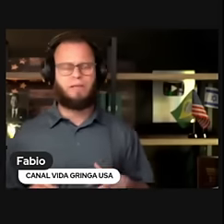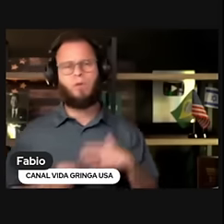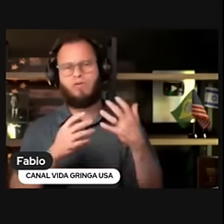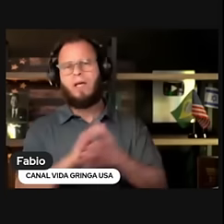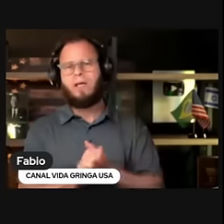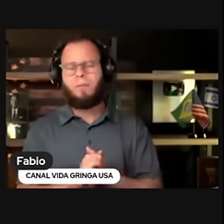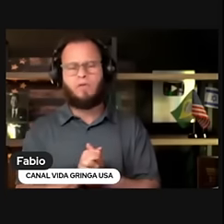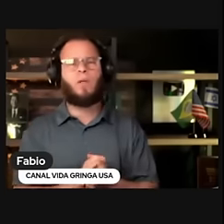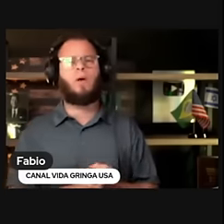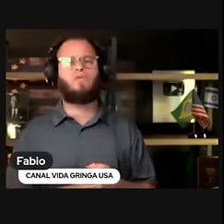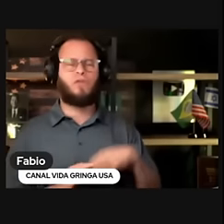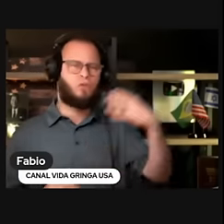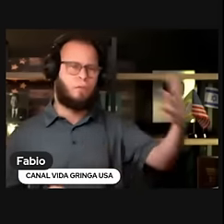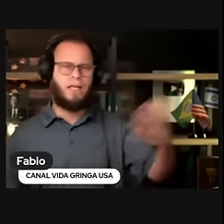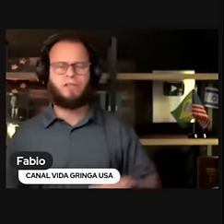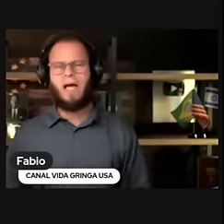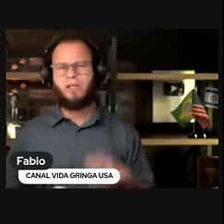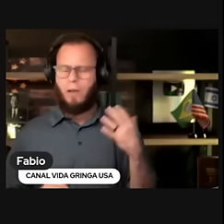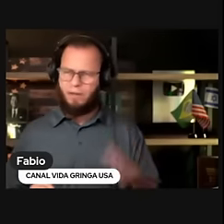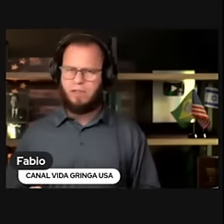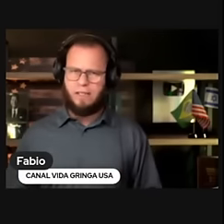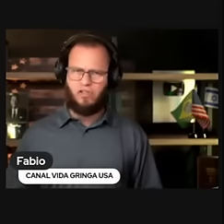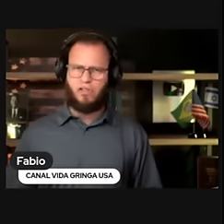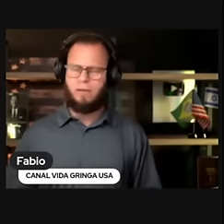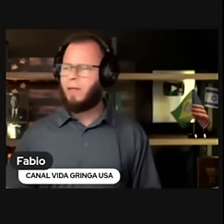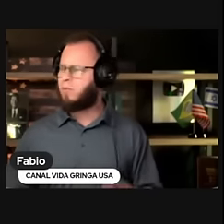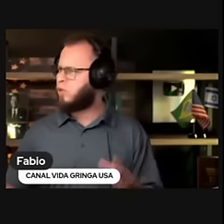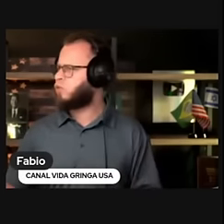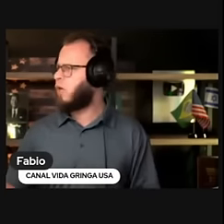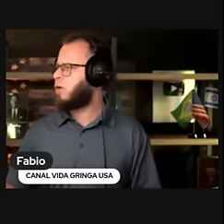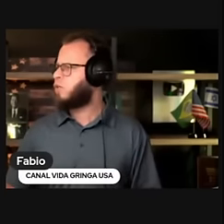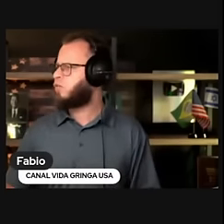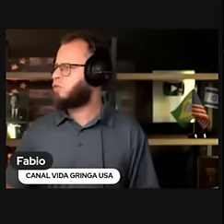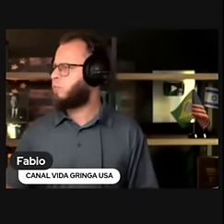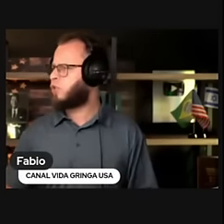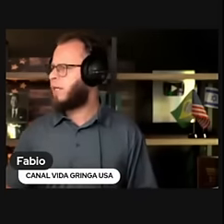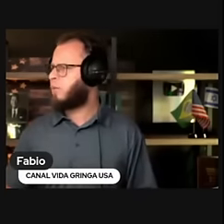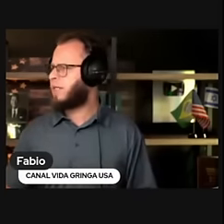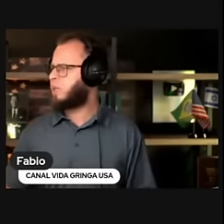dia maravilhoso depois vou colocar um vídeo mais tarde para vocês assistirem também tchau tchau te vejo depois galera um abração